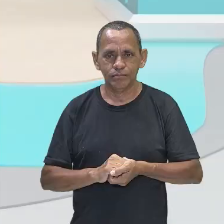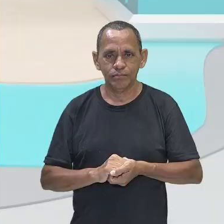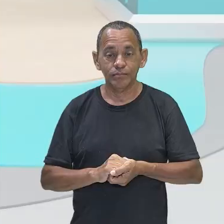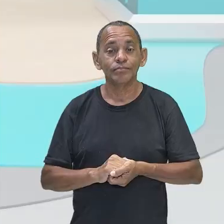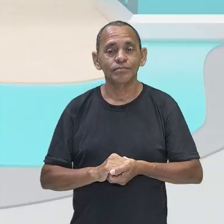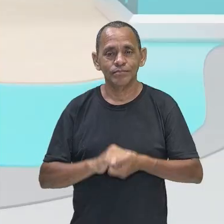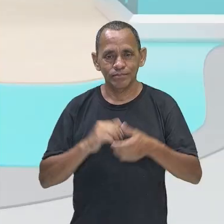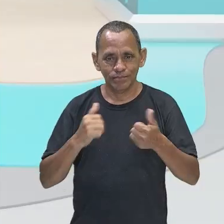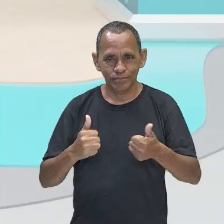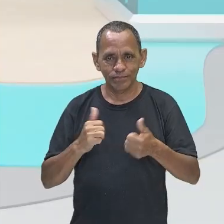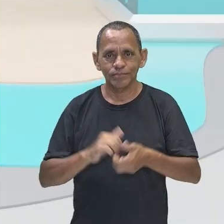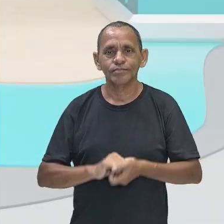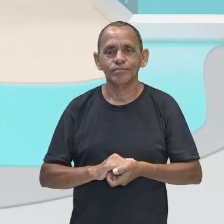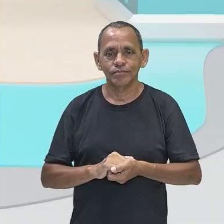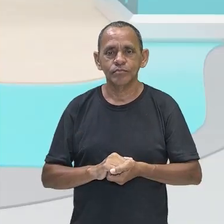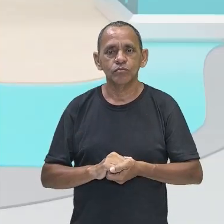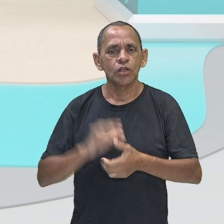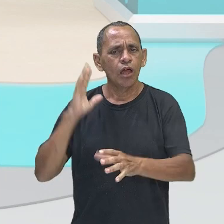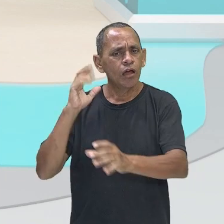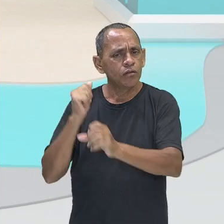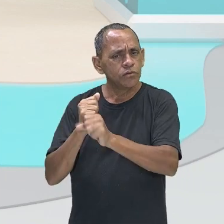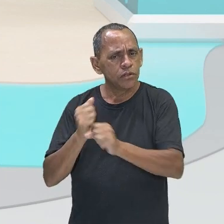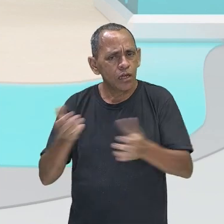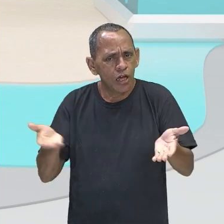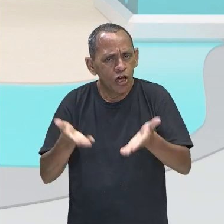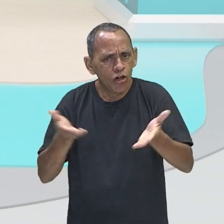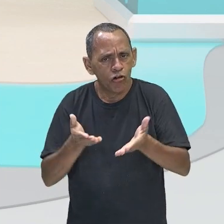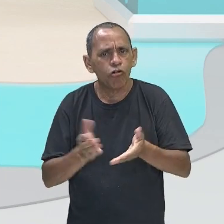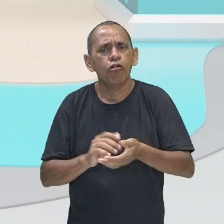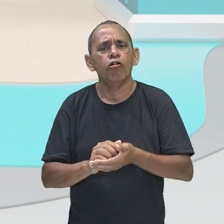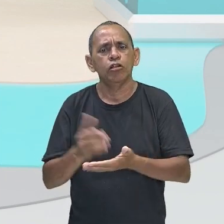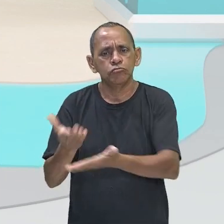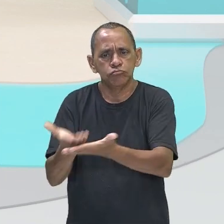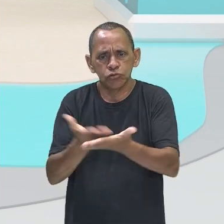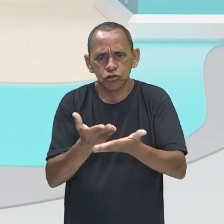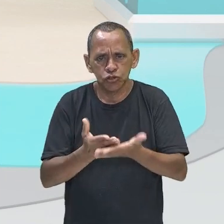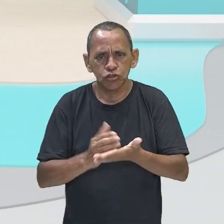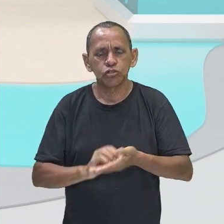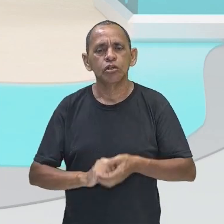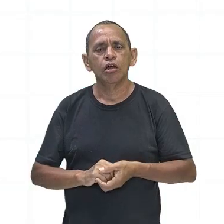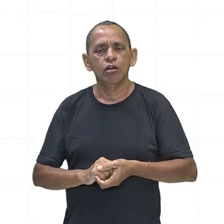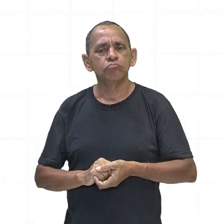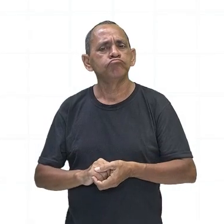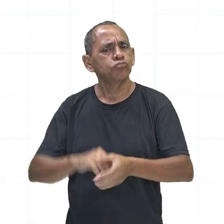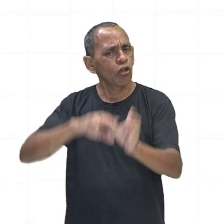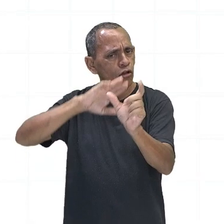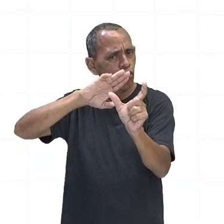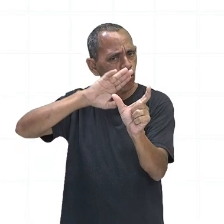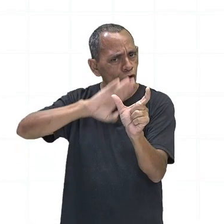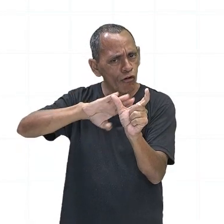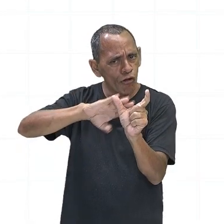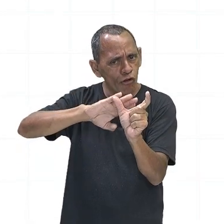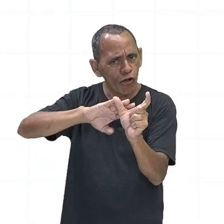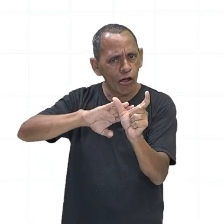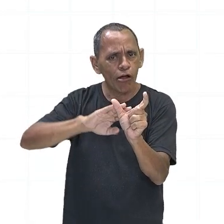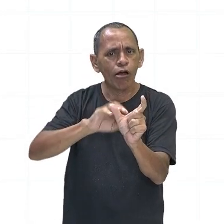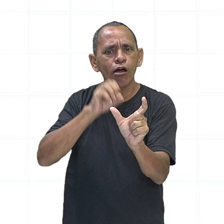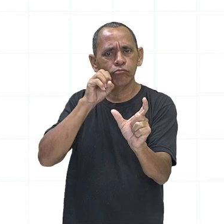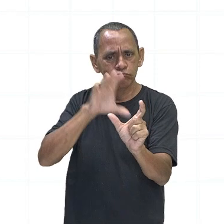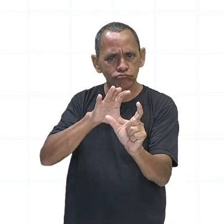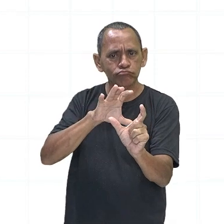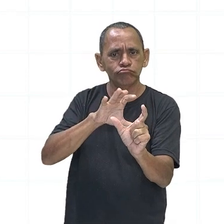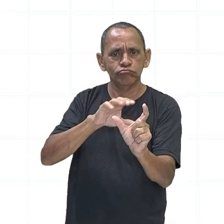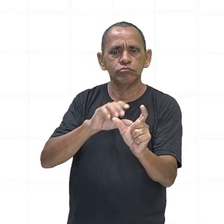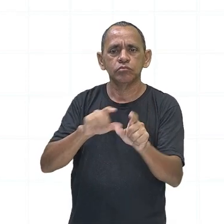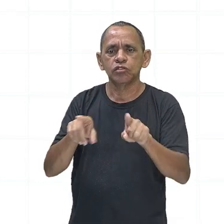Muito bem, então iremos revisar, na nossa aula de hoje sobre denotação e conotação. Vejam aí, olha, a denotação,